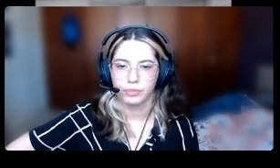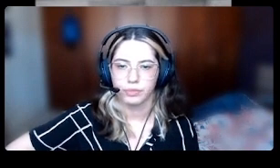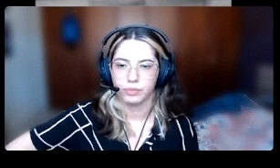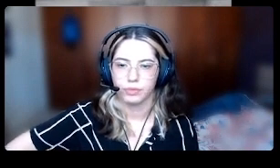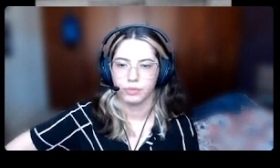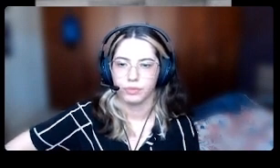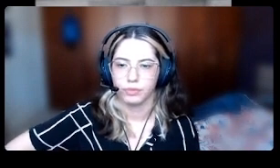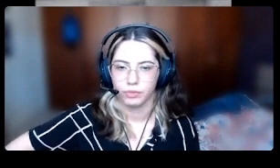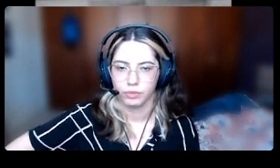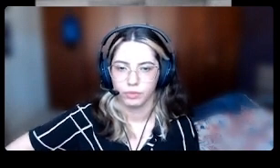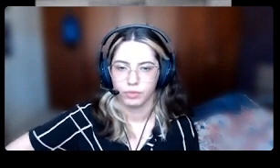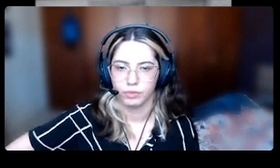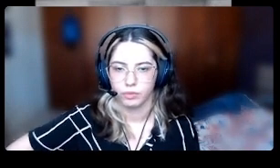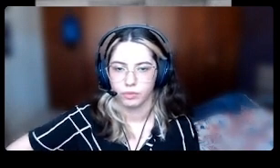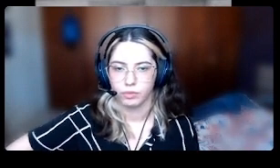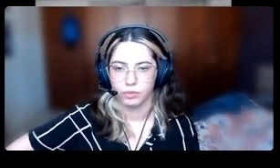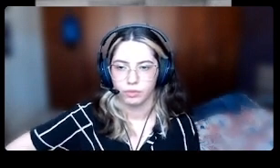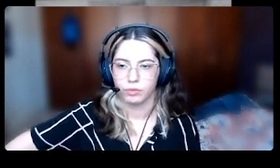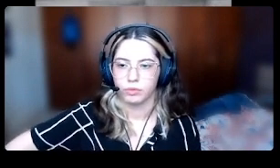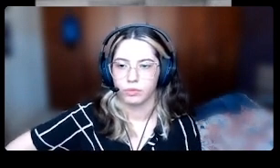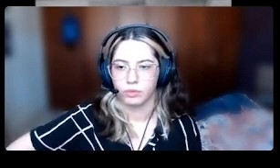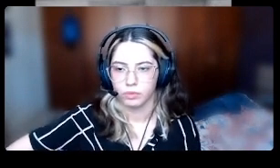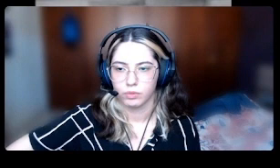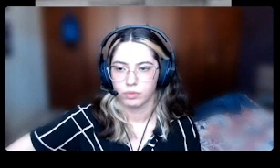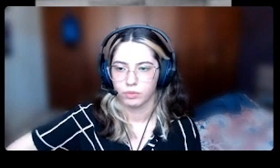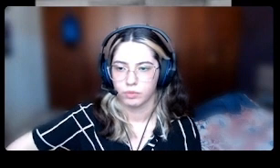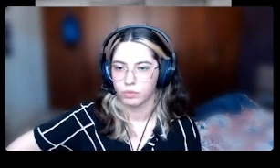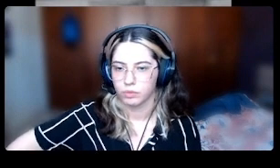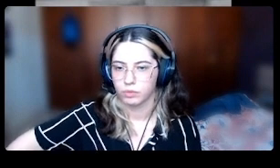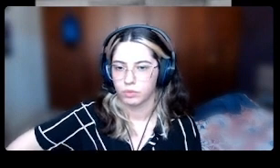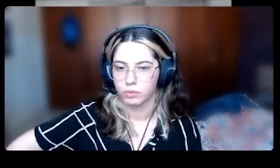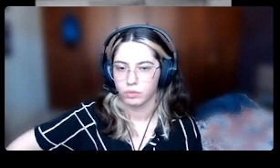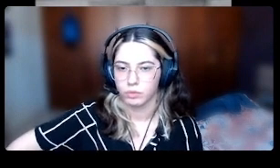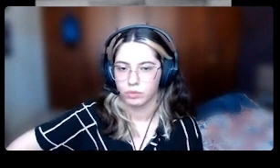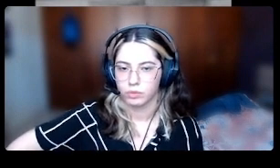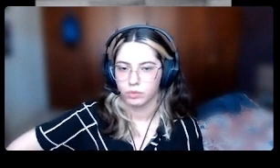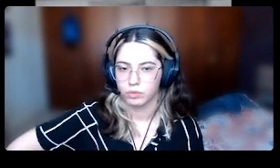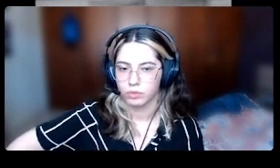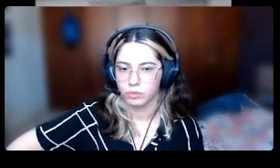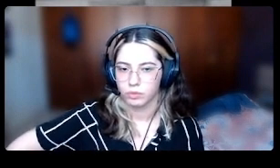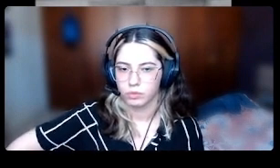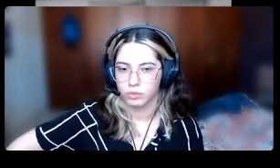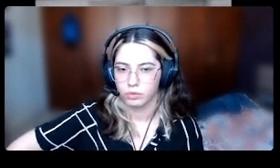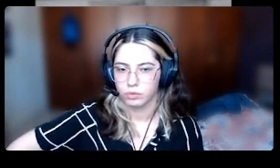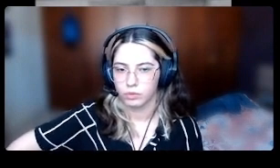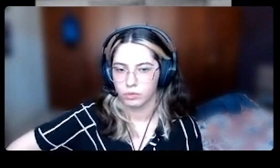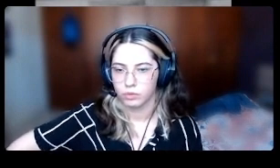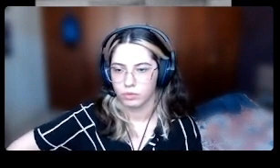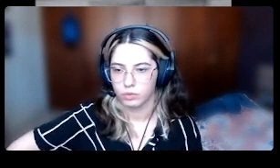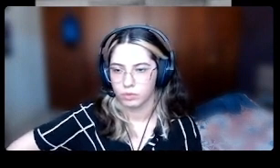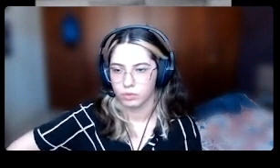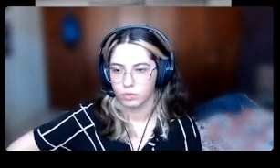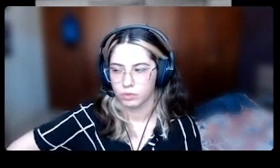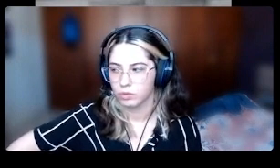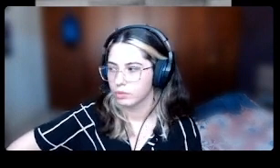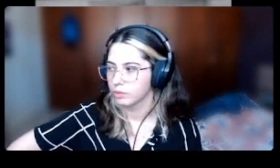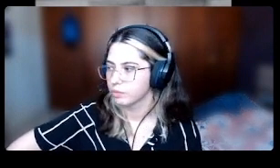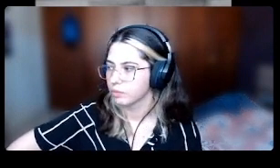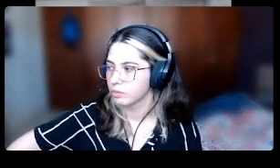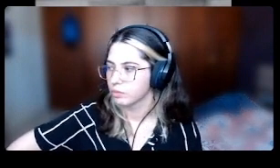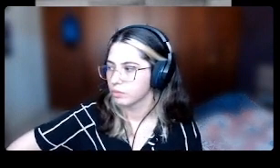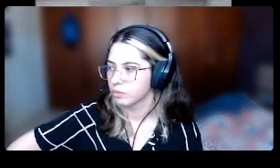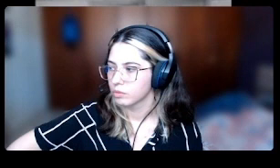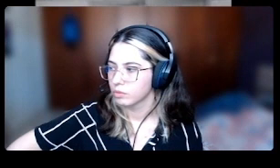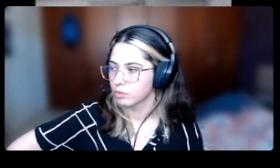22.987,86 MPa para o eucaliptus. Então, comparando os dois, a gente observa um melhor desempenho em relação ao Pinus SP, da madeira Paricá, né?